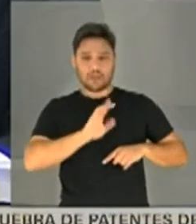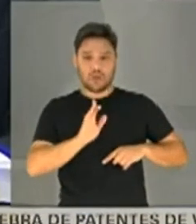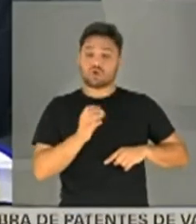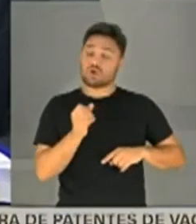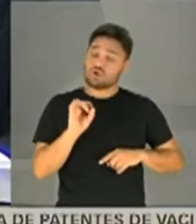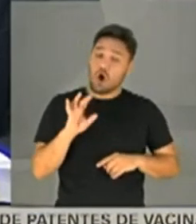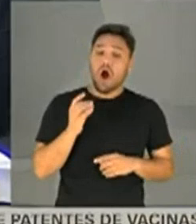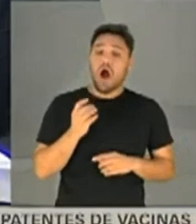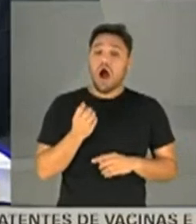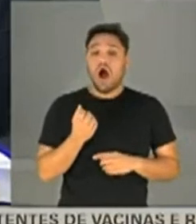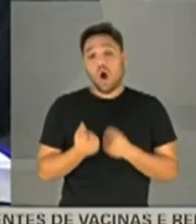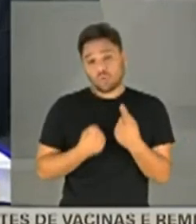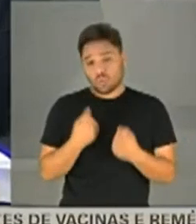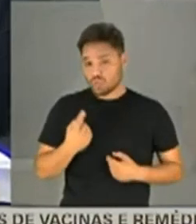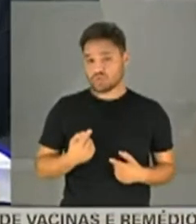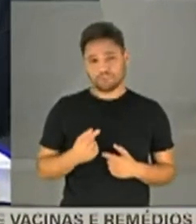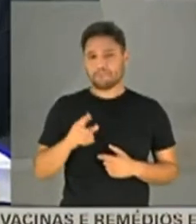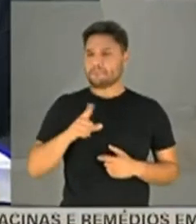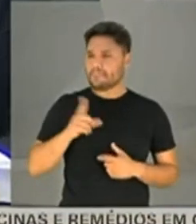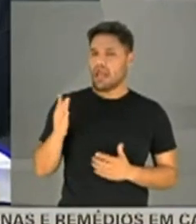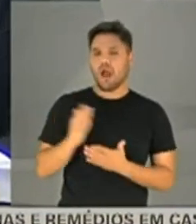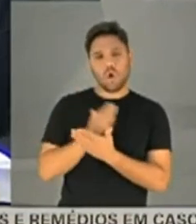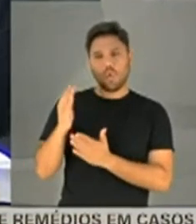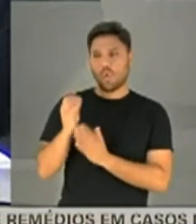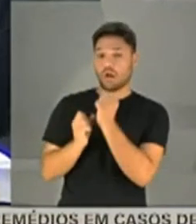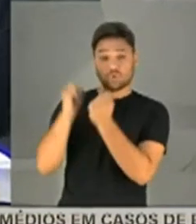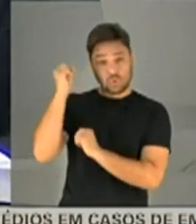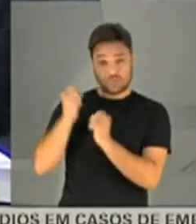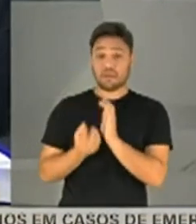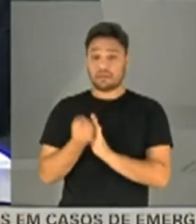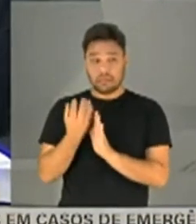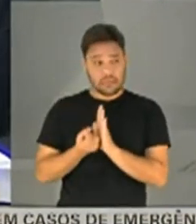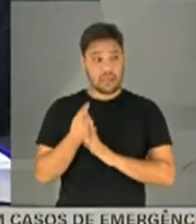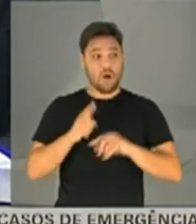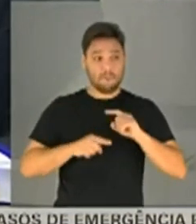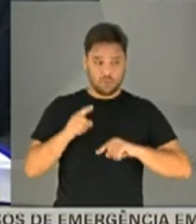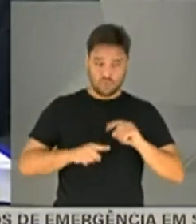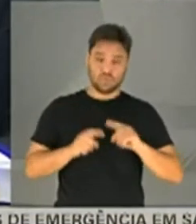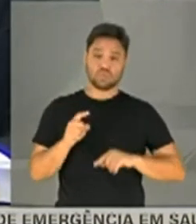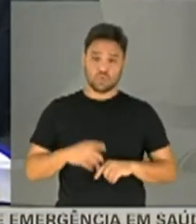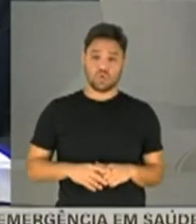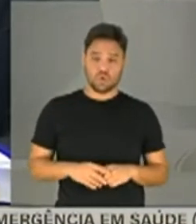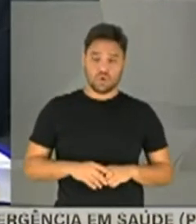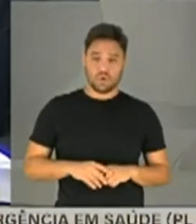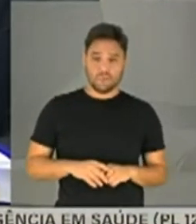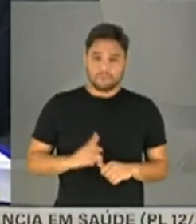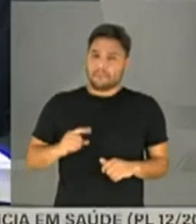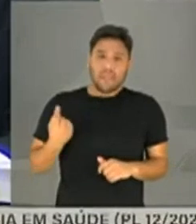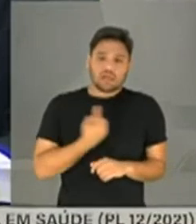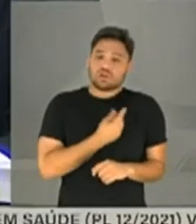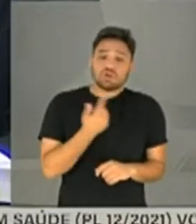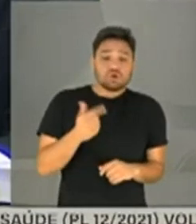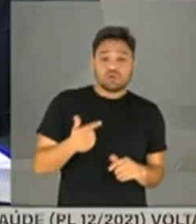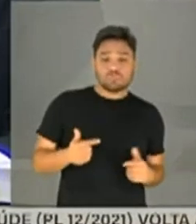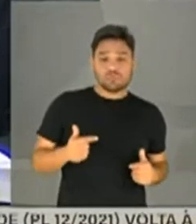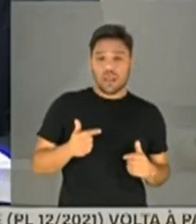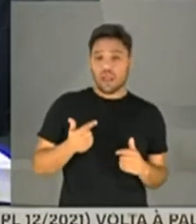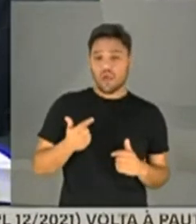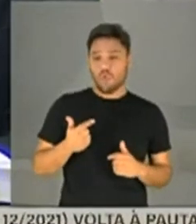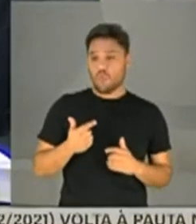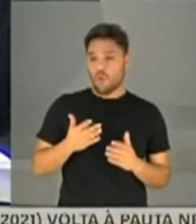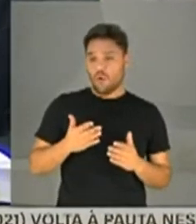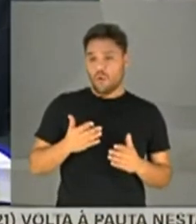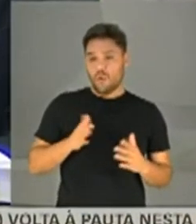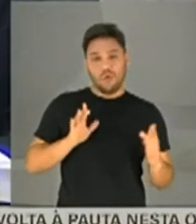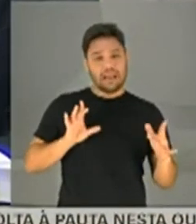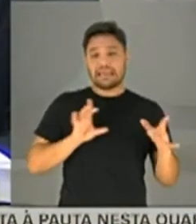alguns deles. E tem muitas indústrias que fabricam esse produto. Nós não temos nenhuma ação direta